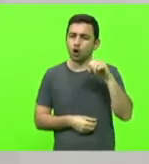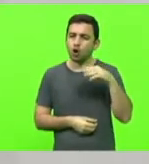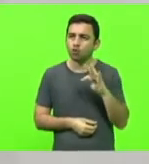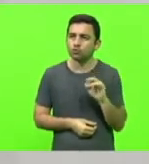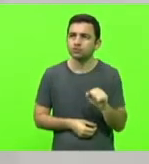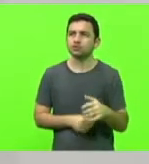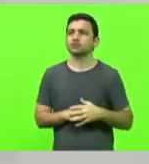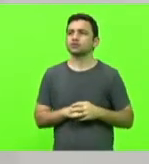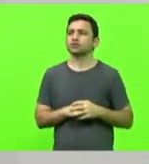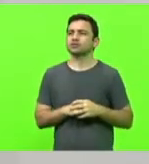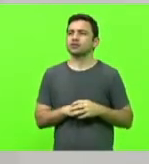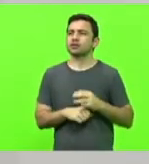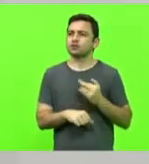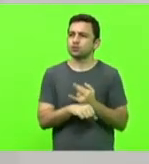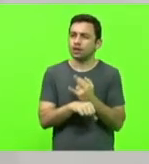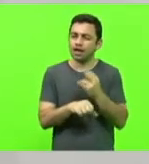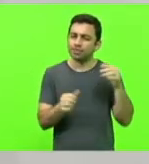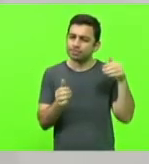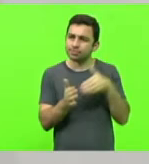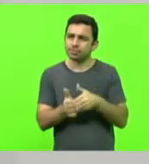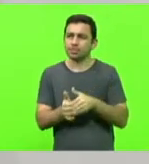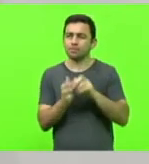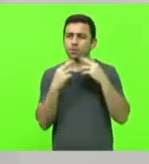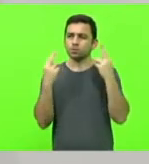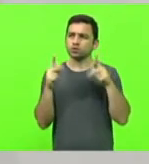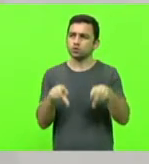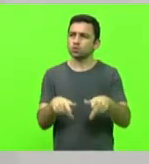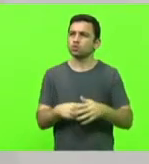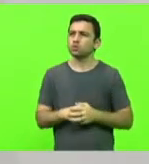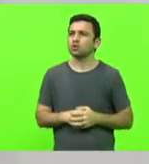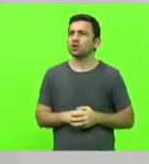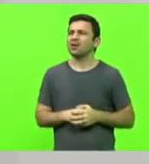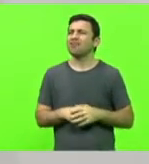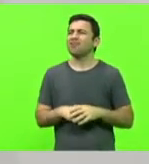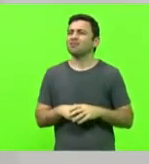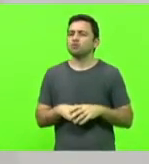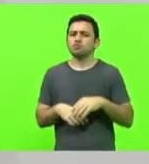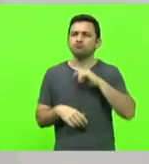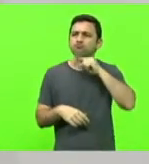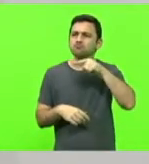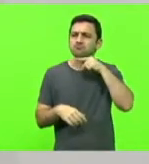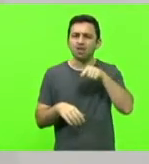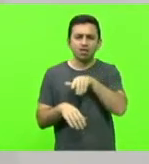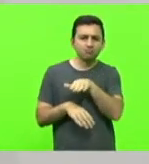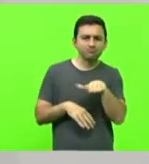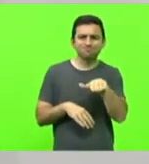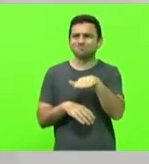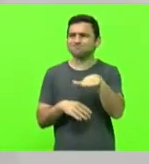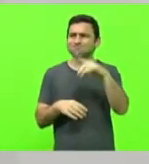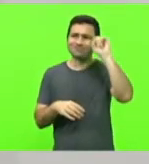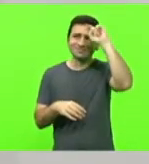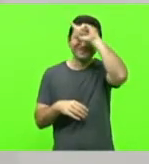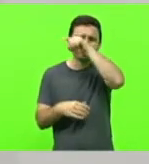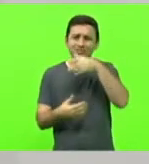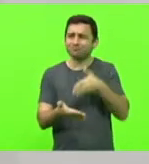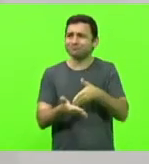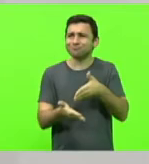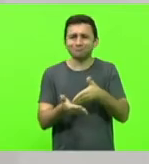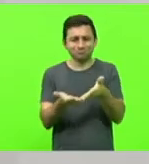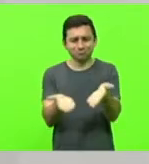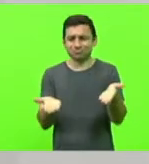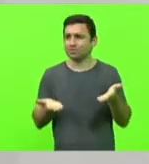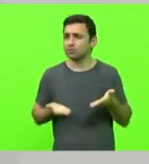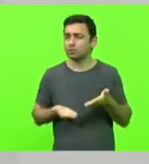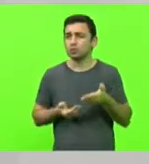Rio do Sul, até Pouso Redondo. Não tem mais como transitar na BR-470 no Alto Vale. Não